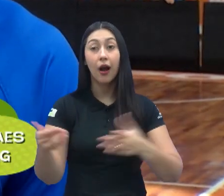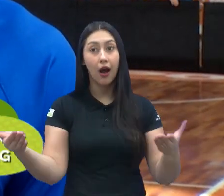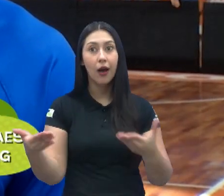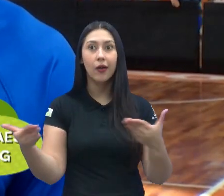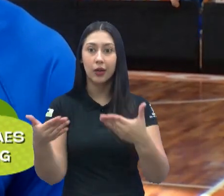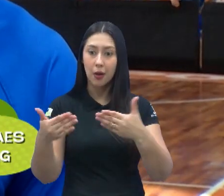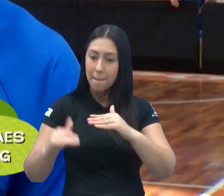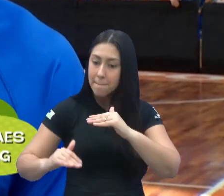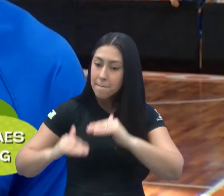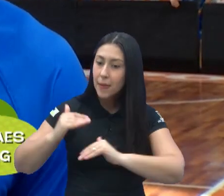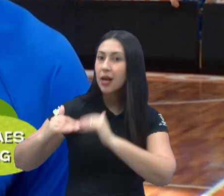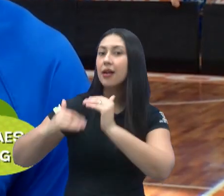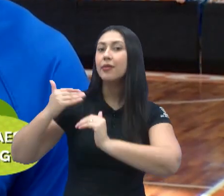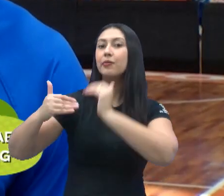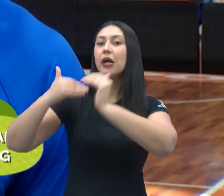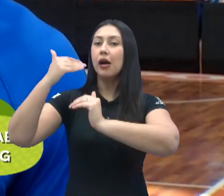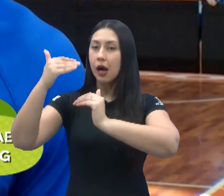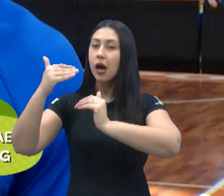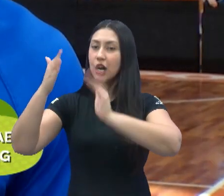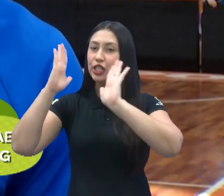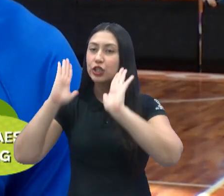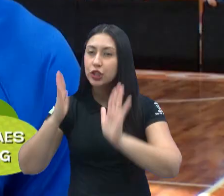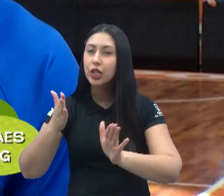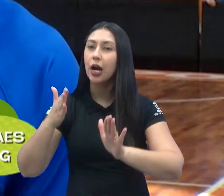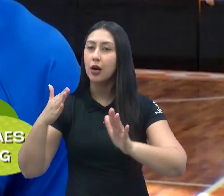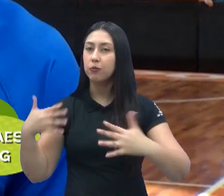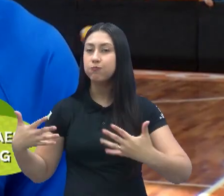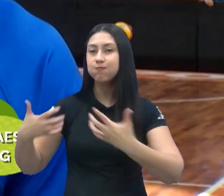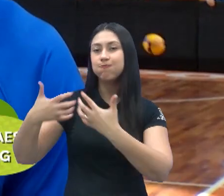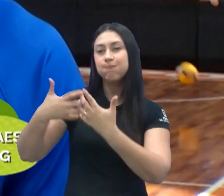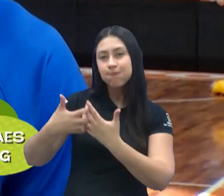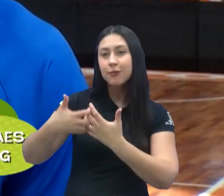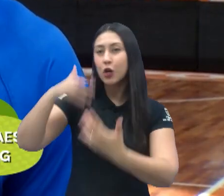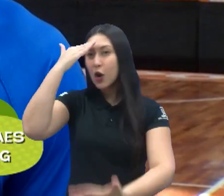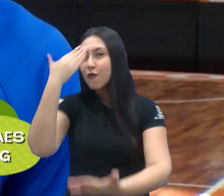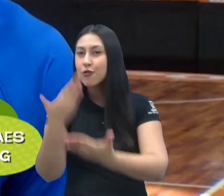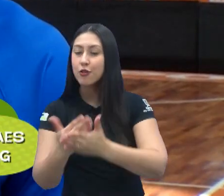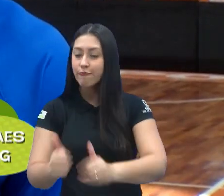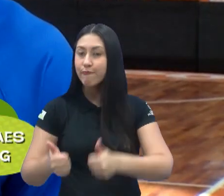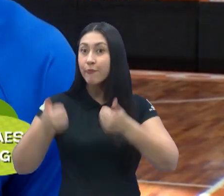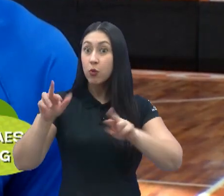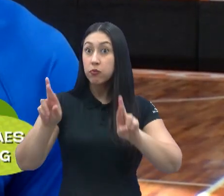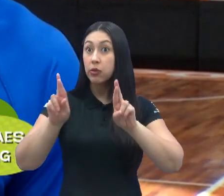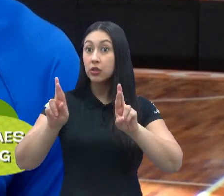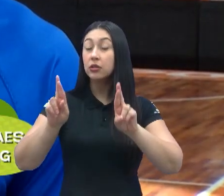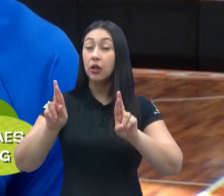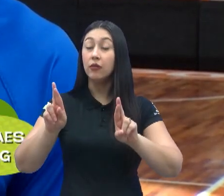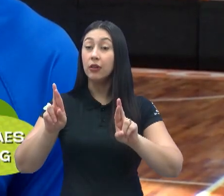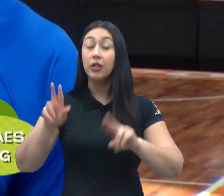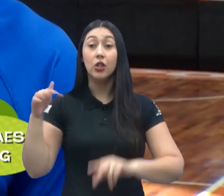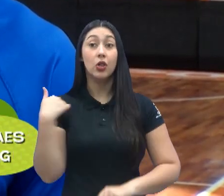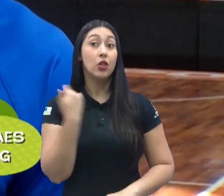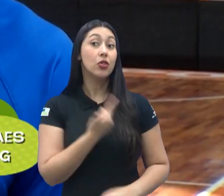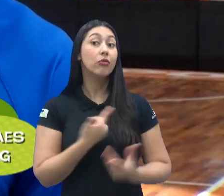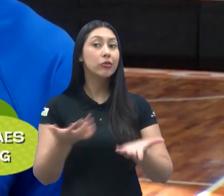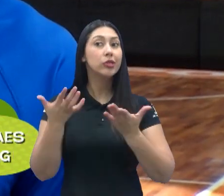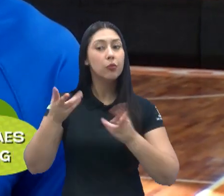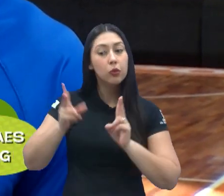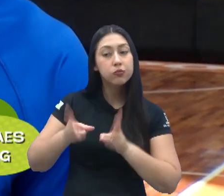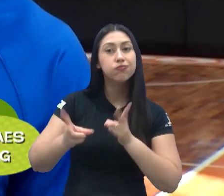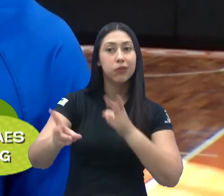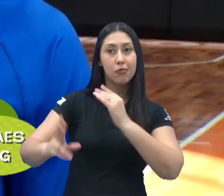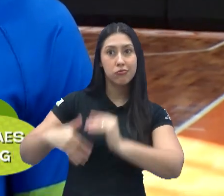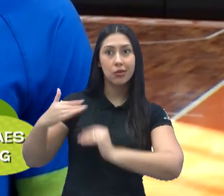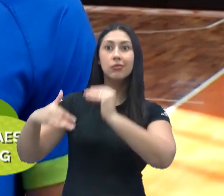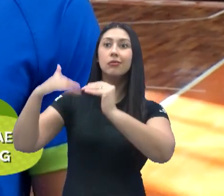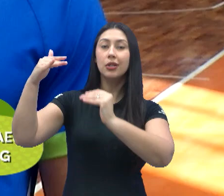numa crescente, está com um padrão de jogo, todo mundo confiante, alto astral. A ideia é que a gente consiga realmente manter um padrão alto.